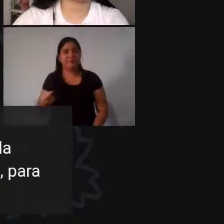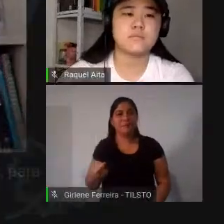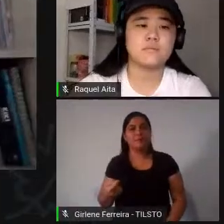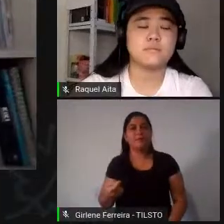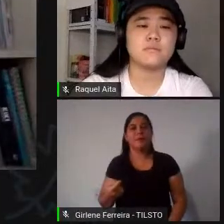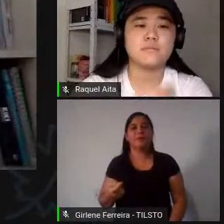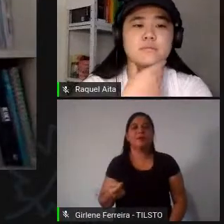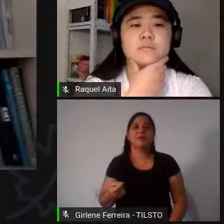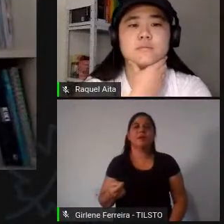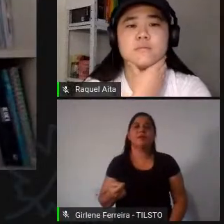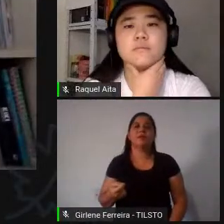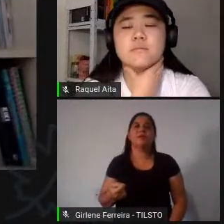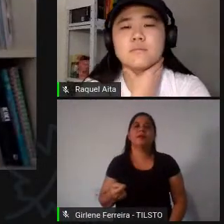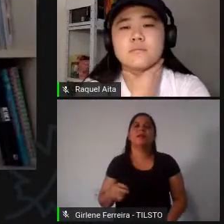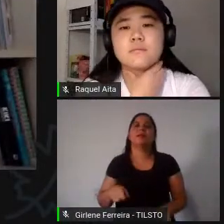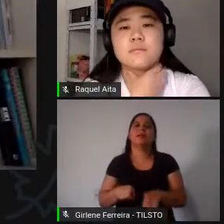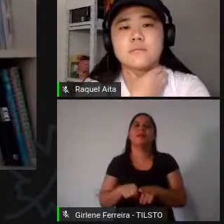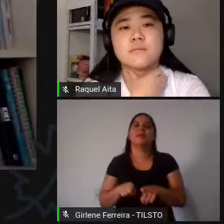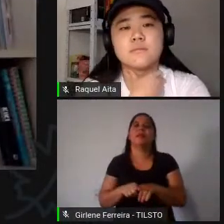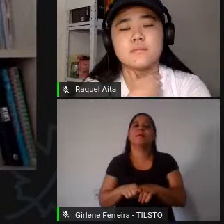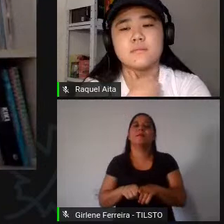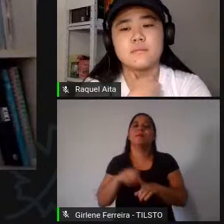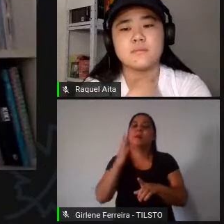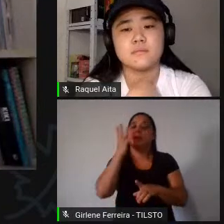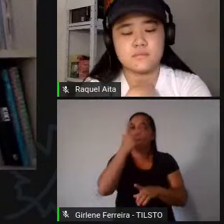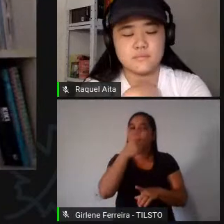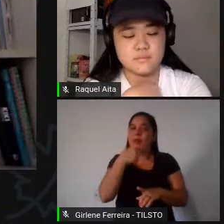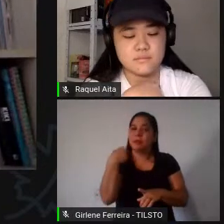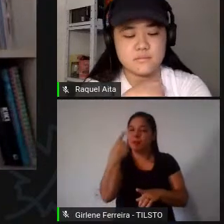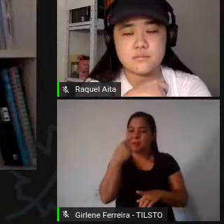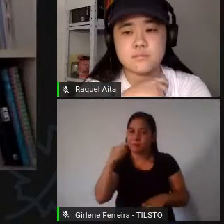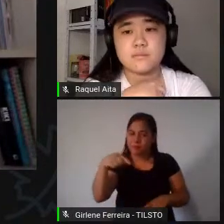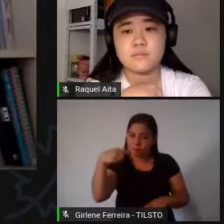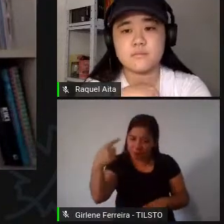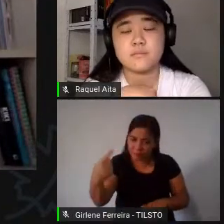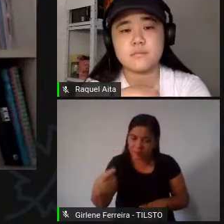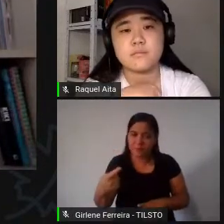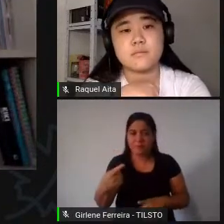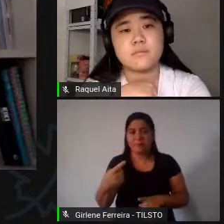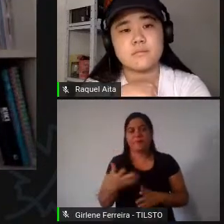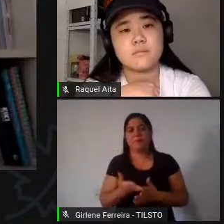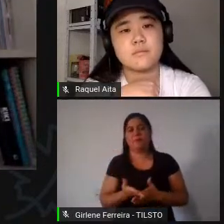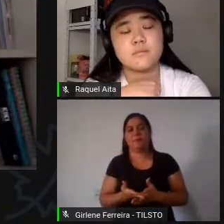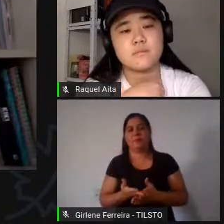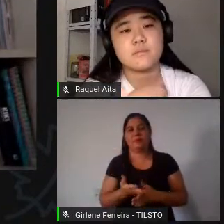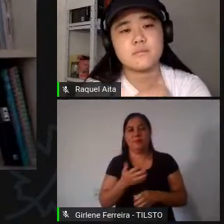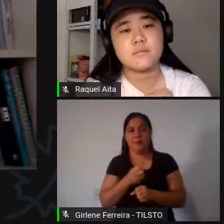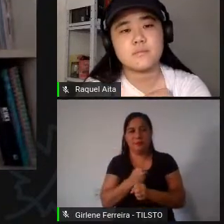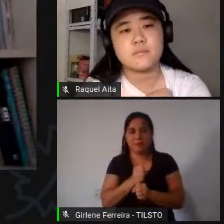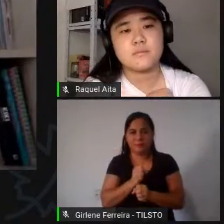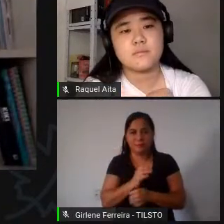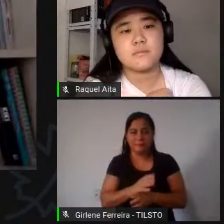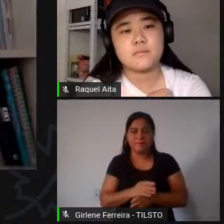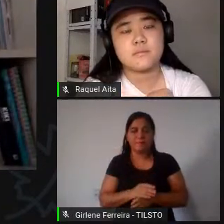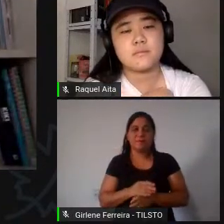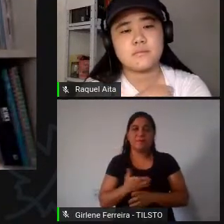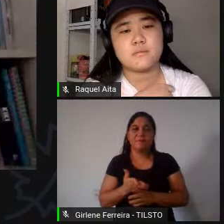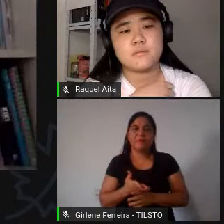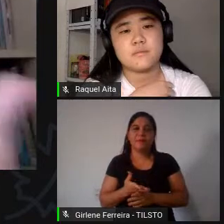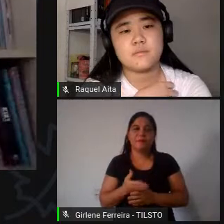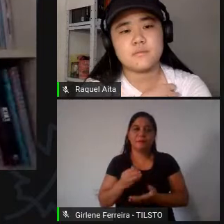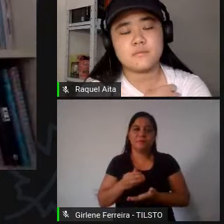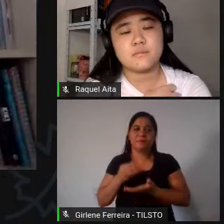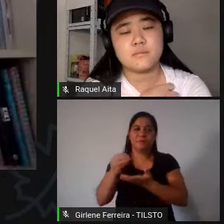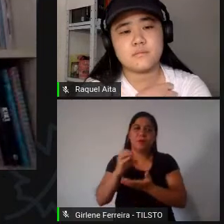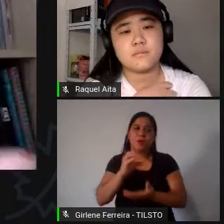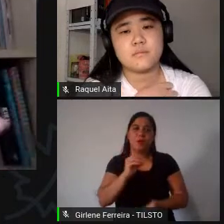pode vir até a ser prorrogado por mais tempo. Agora, claro, para manter a bolsa, então, ser medalhista da UBMEP ou